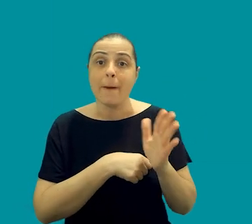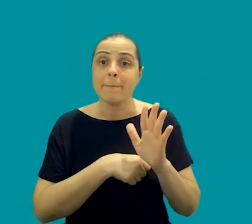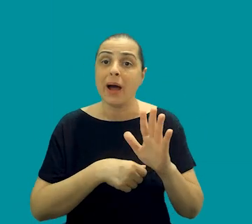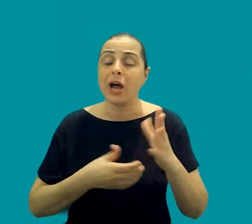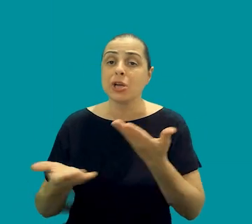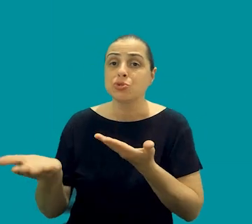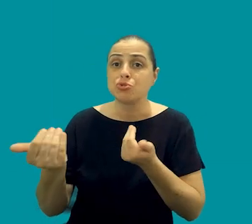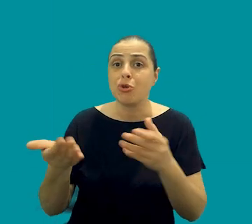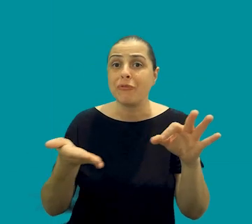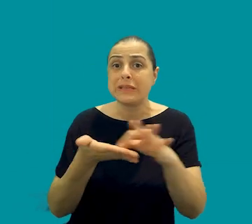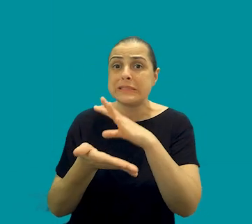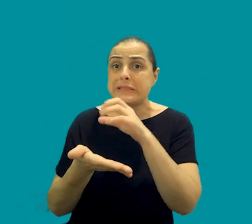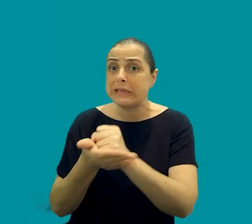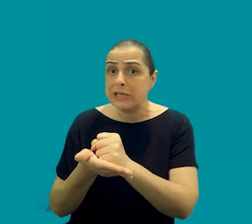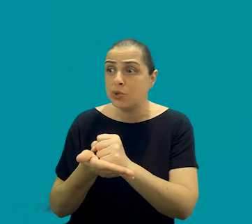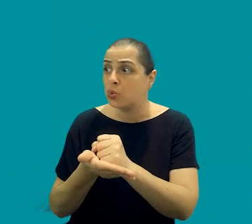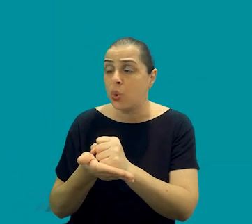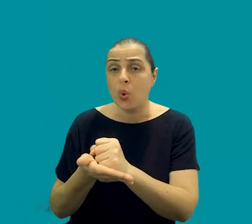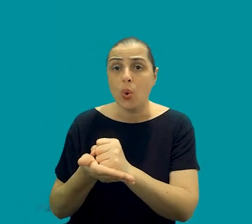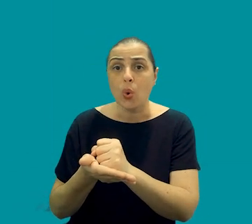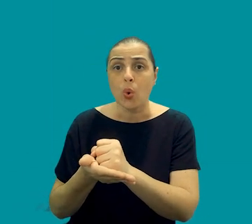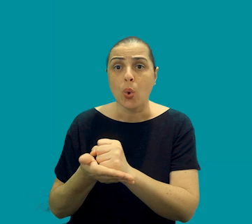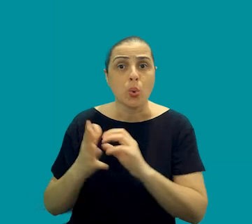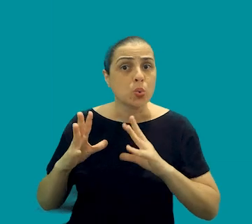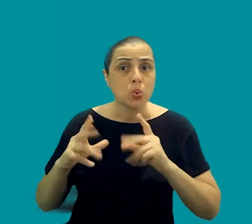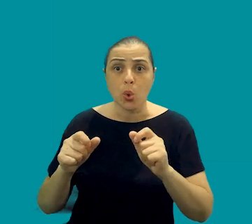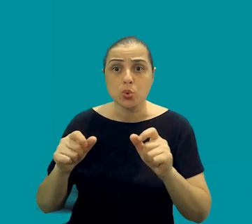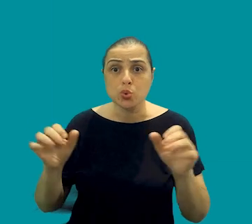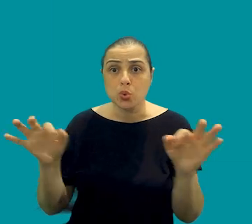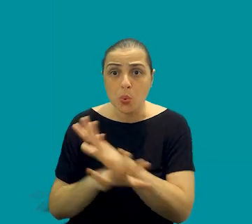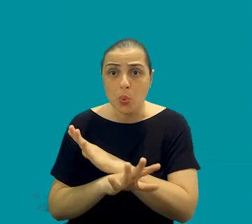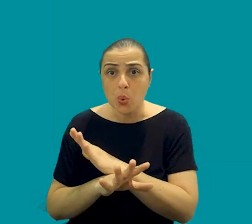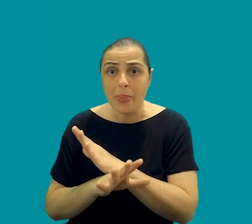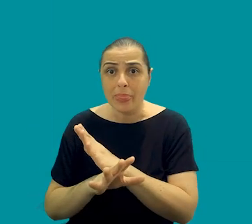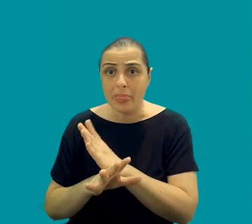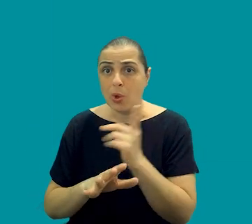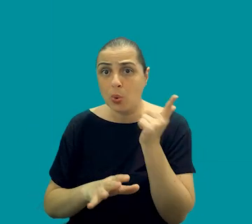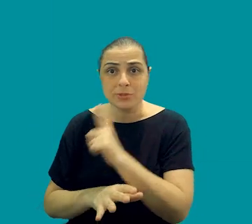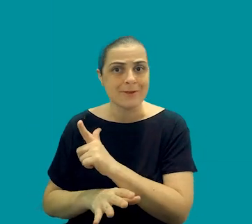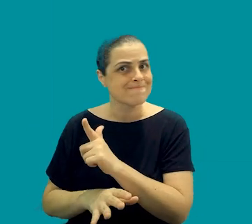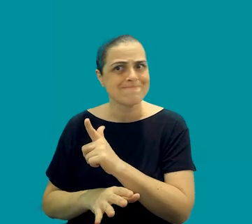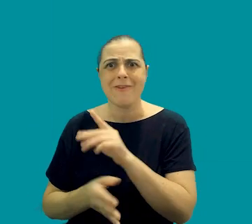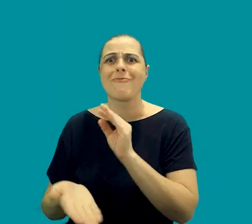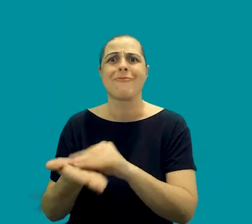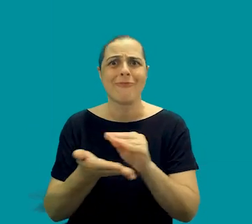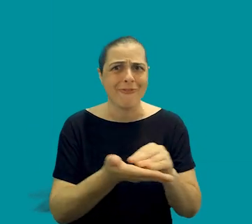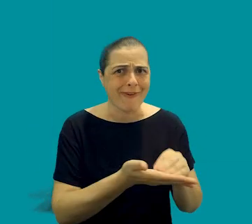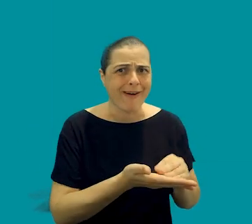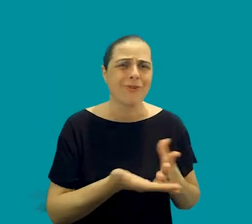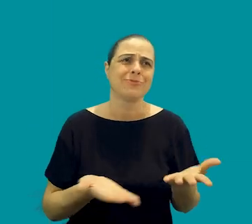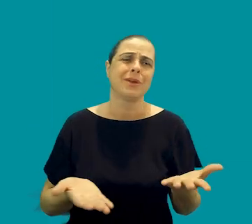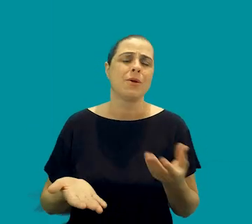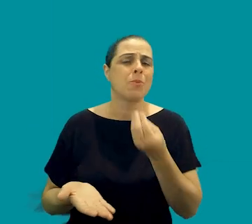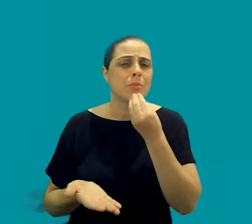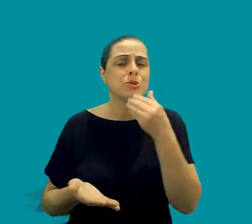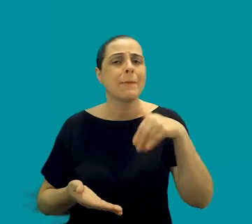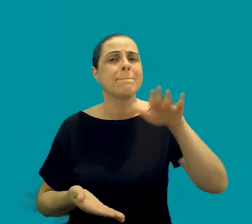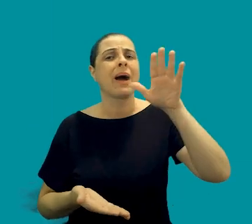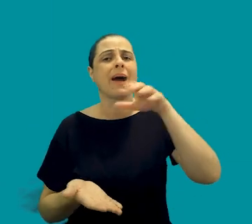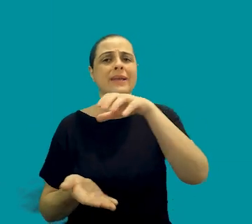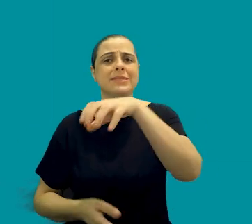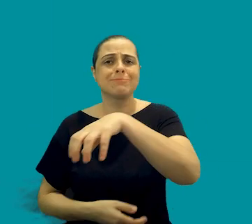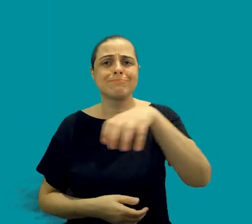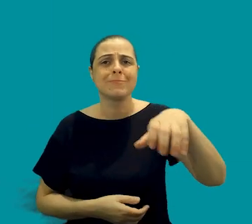nem inscritos, né? E nem que a gente sabe que ainda residem em outros equipamentos, né? Outros SAICAs, Repúblicas Jovens e